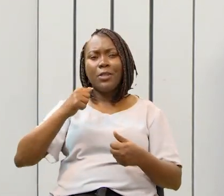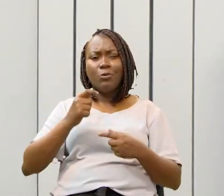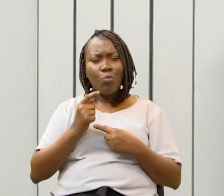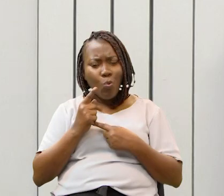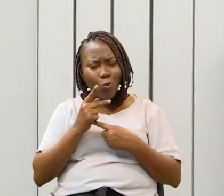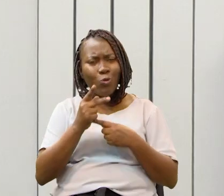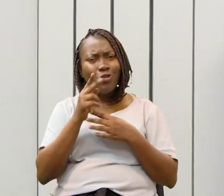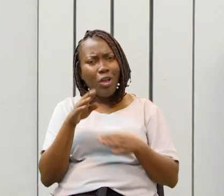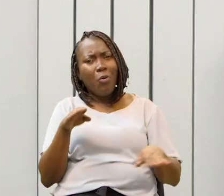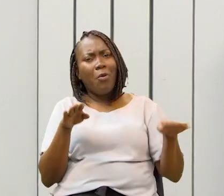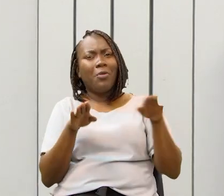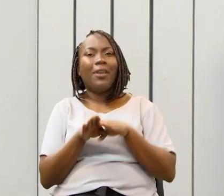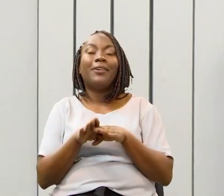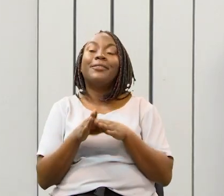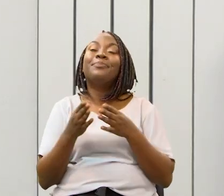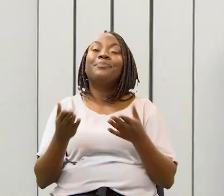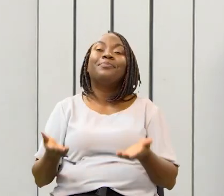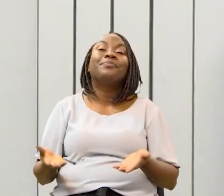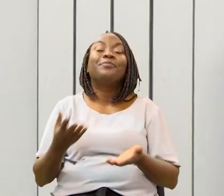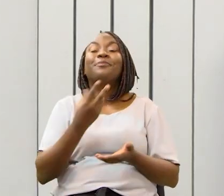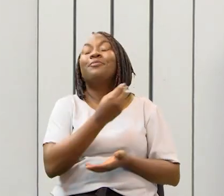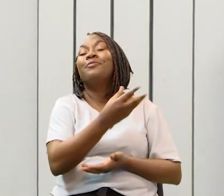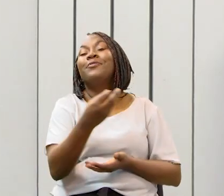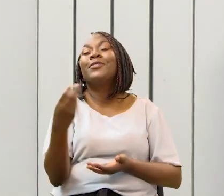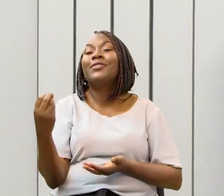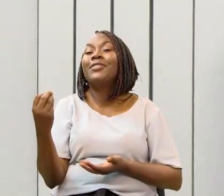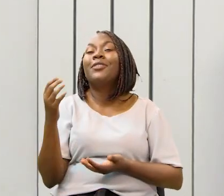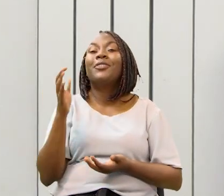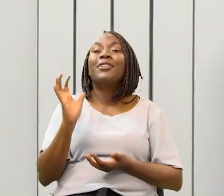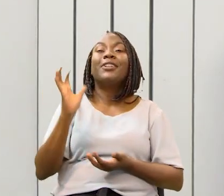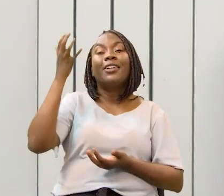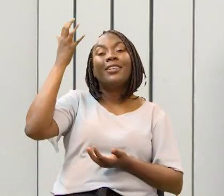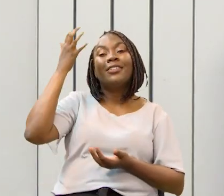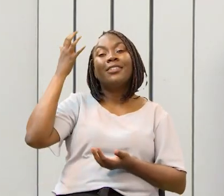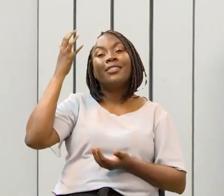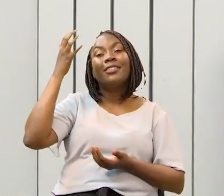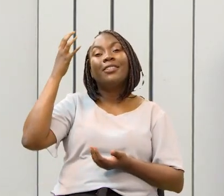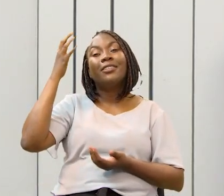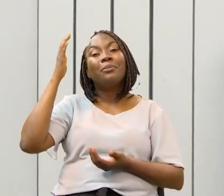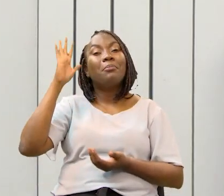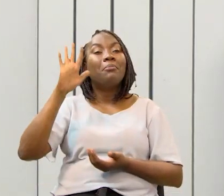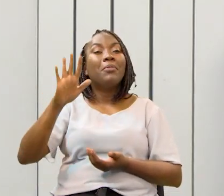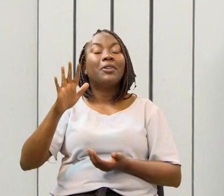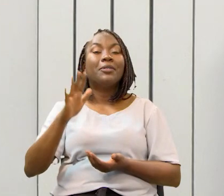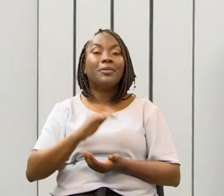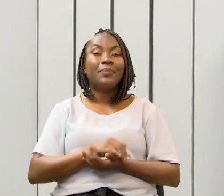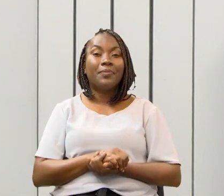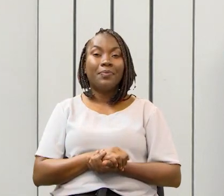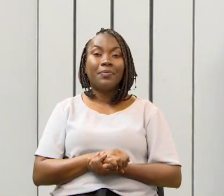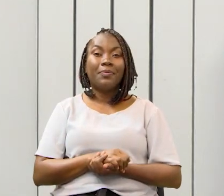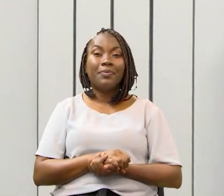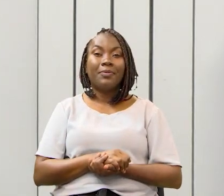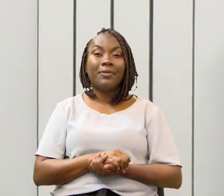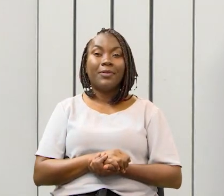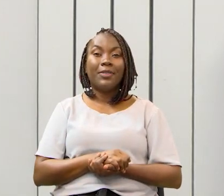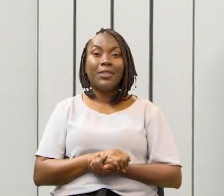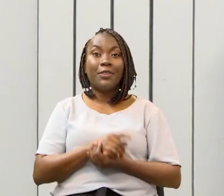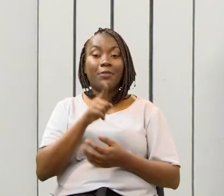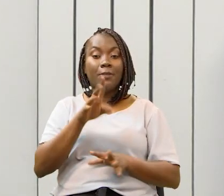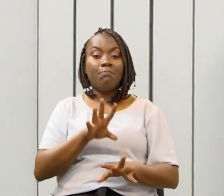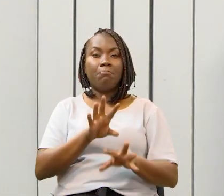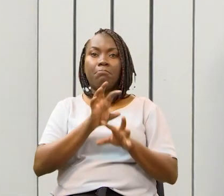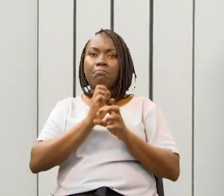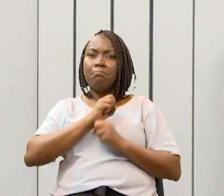tempo essa igualdade, e aí... muitas das vezes acontece, mas você não toma para